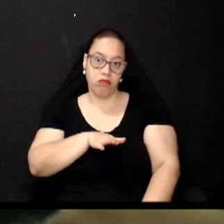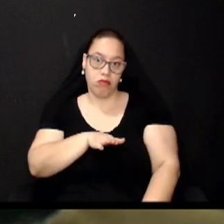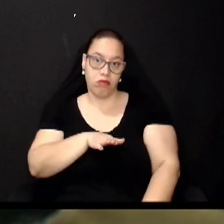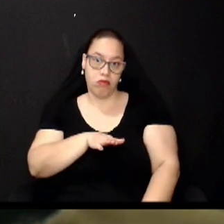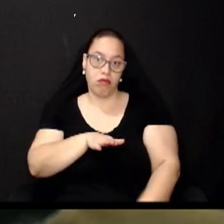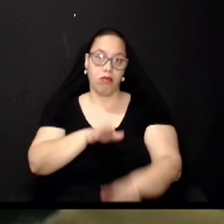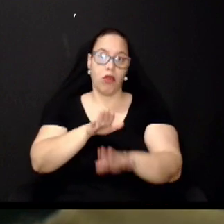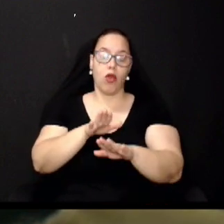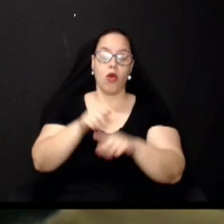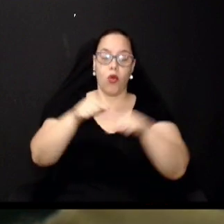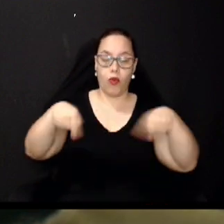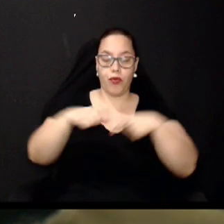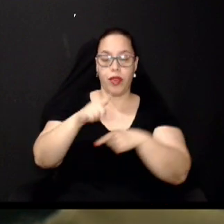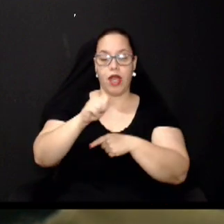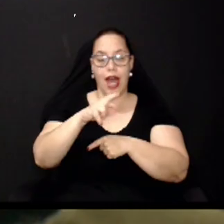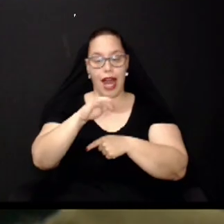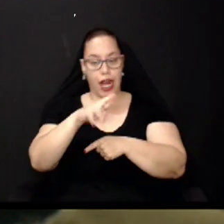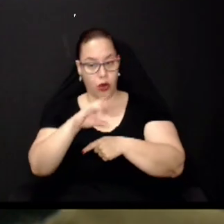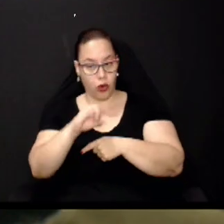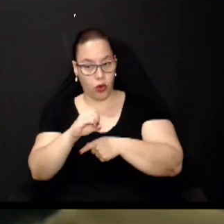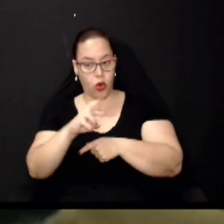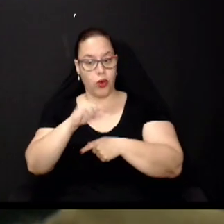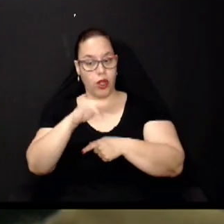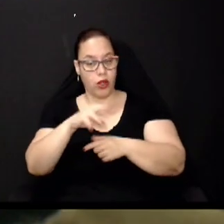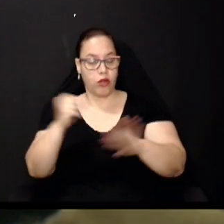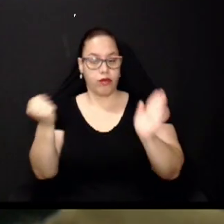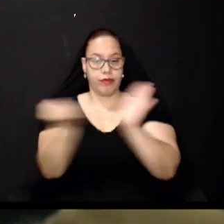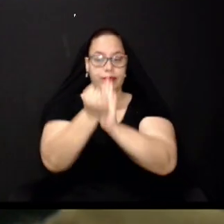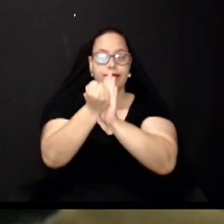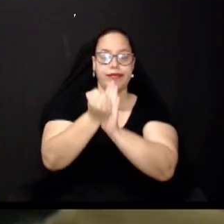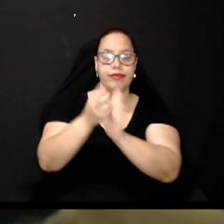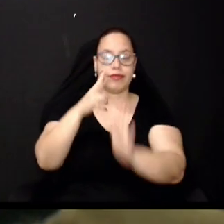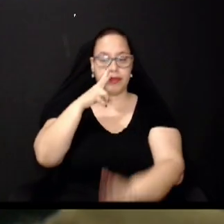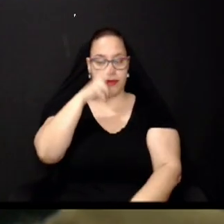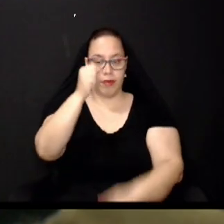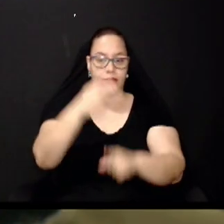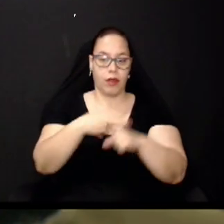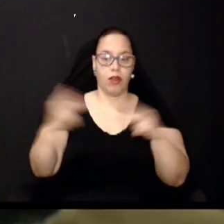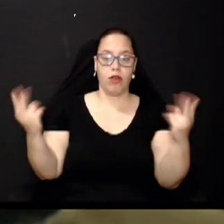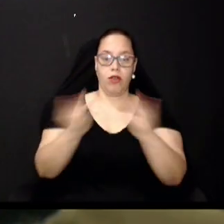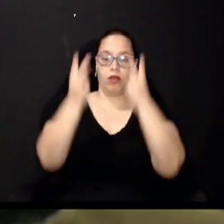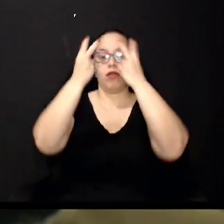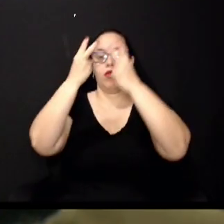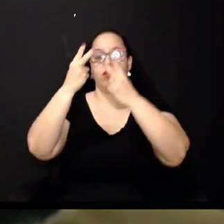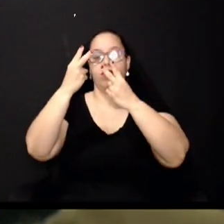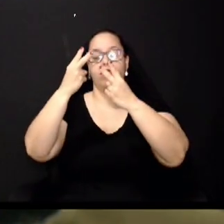evento é símbolo das lutas, conquistas e também da valorização da cultura